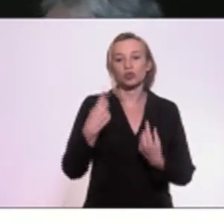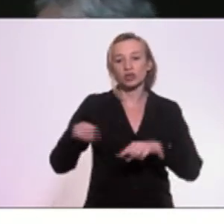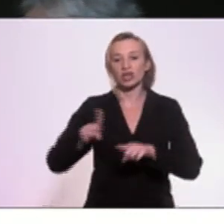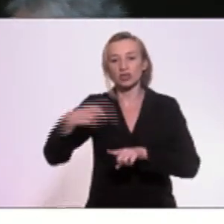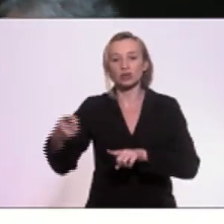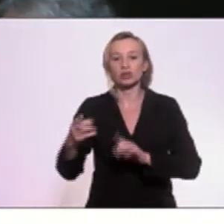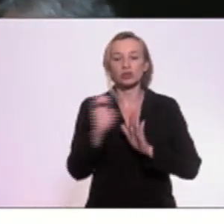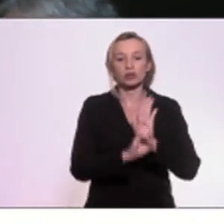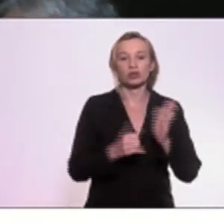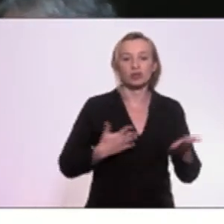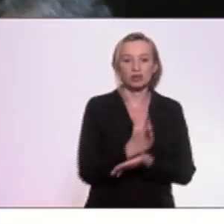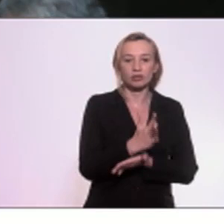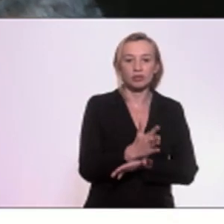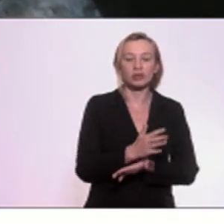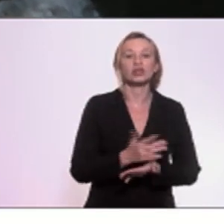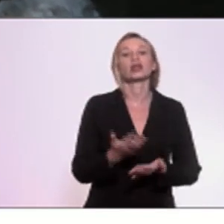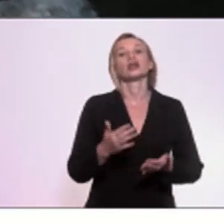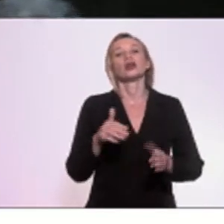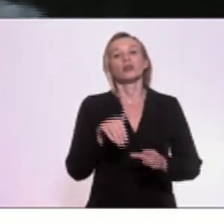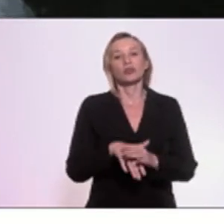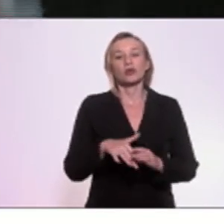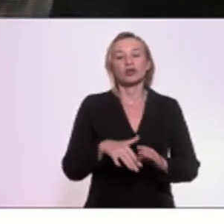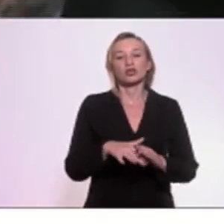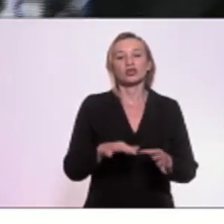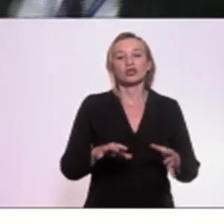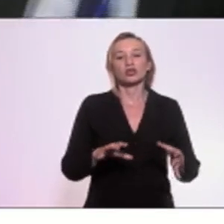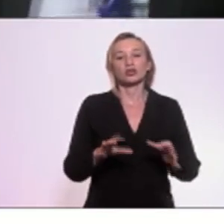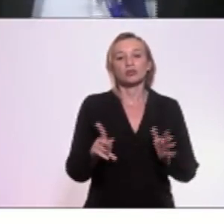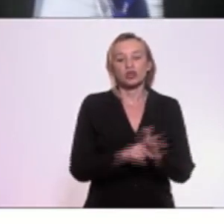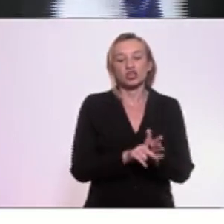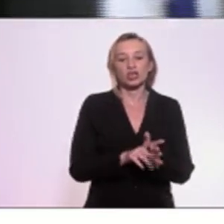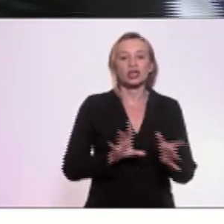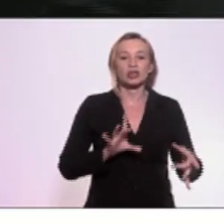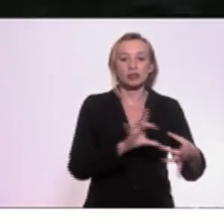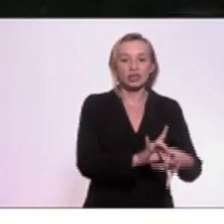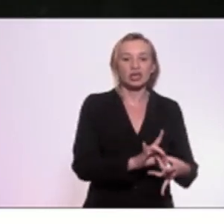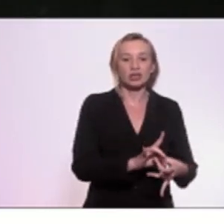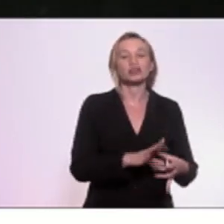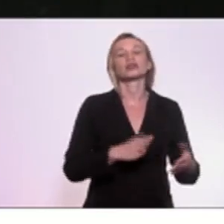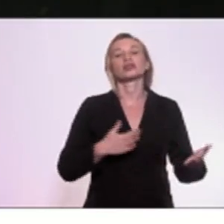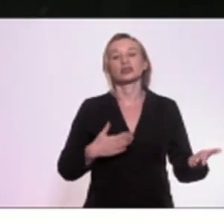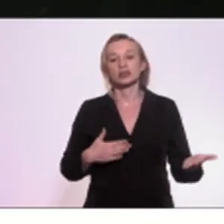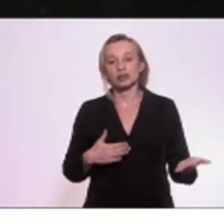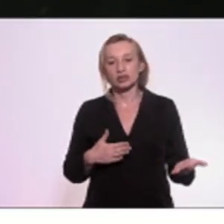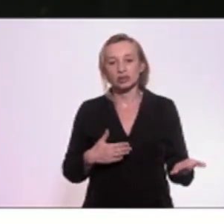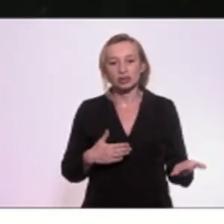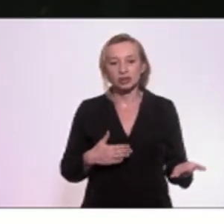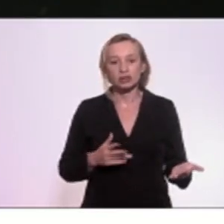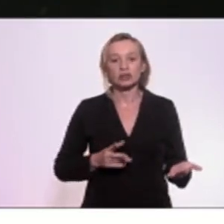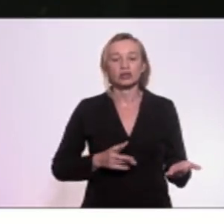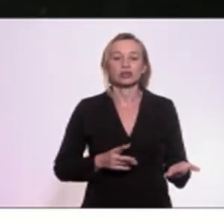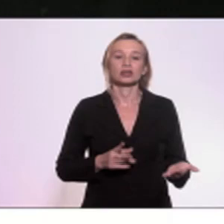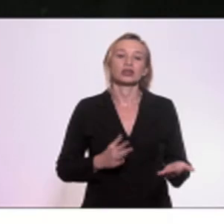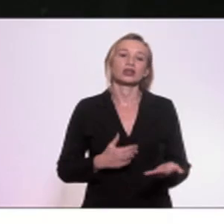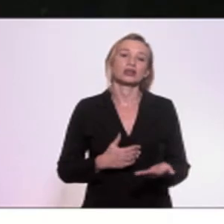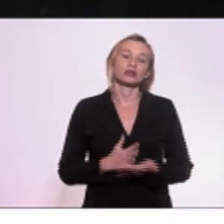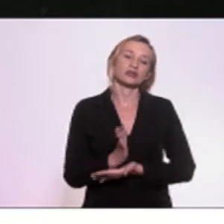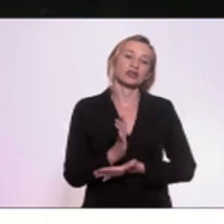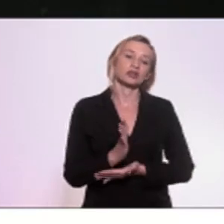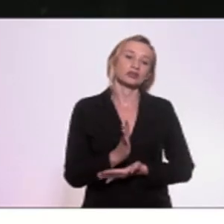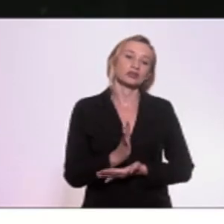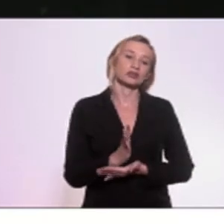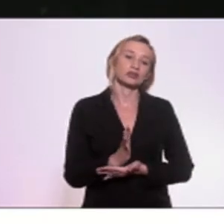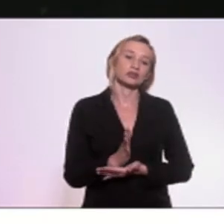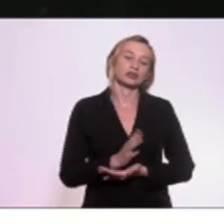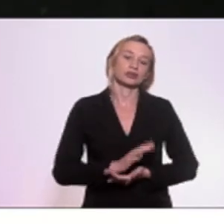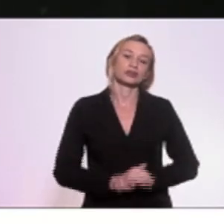que aprovam isso como estão, aprovado. Em votação, projeto assim emendado. Senhores que aprovam, permaneçam como estão,